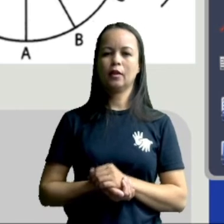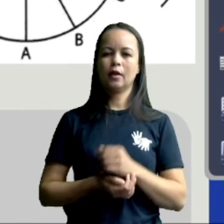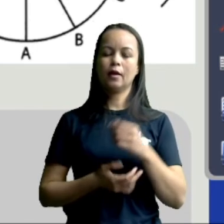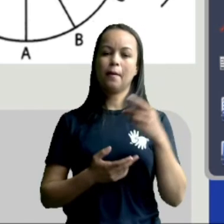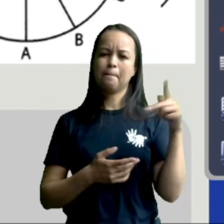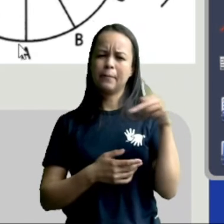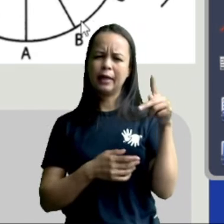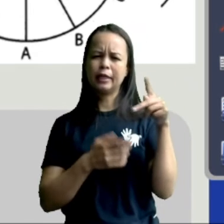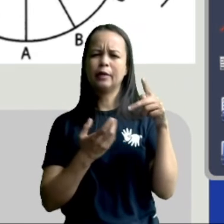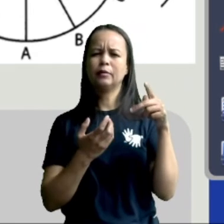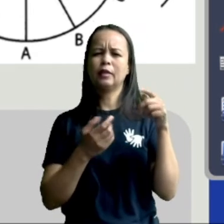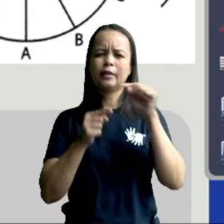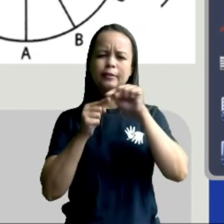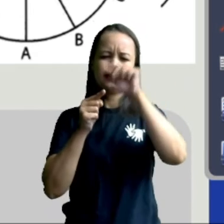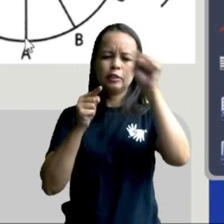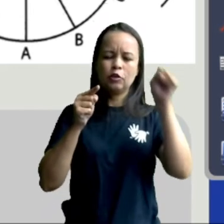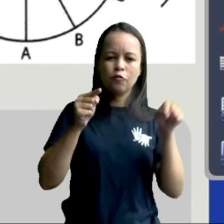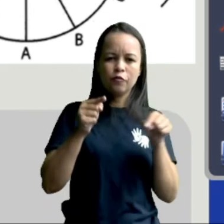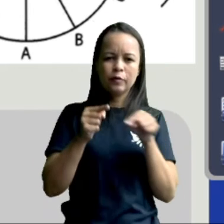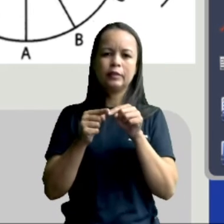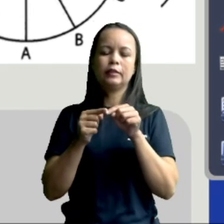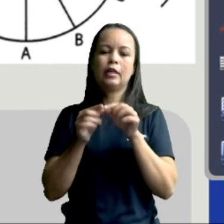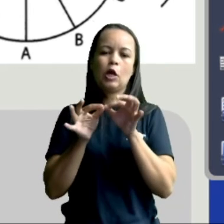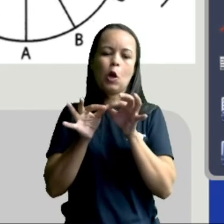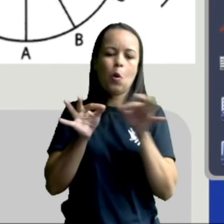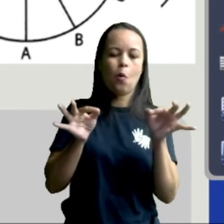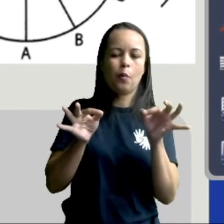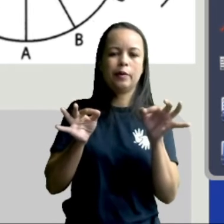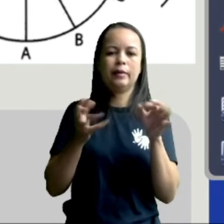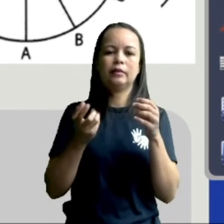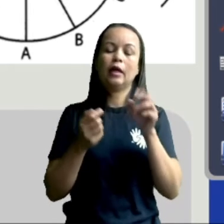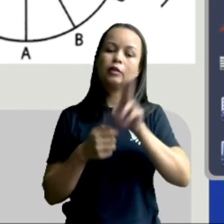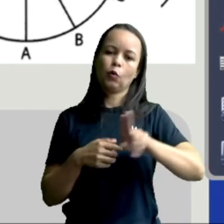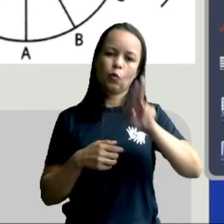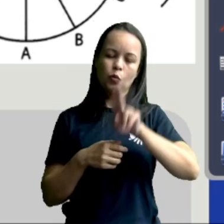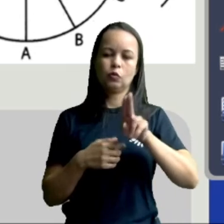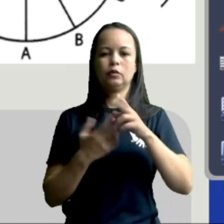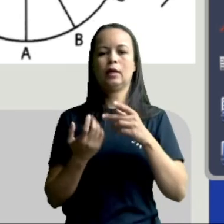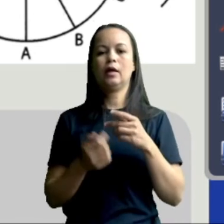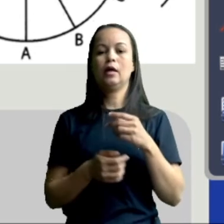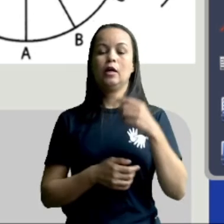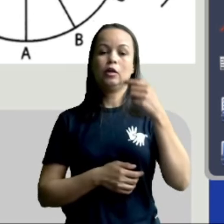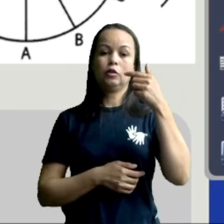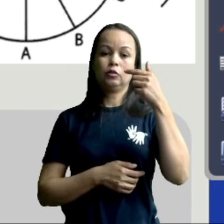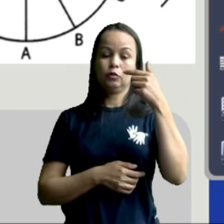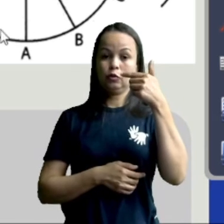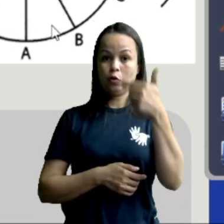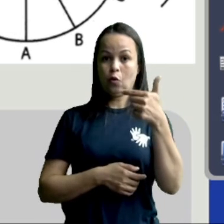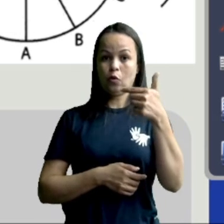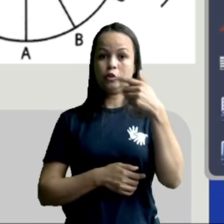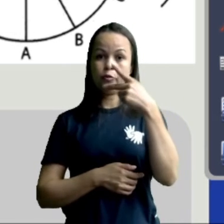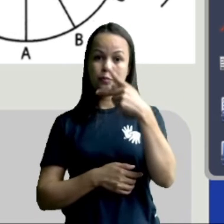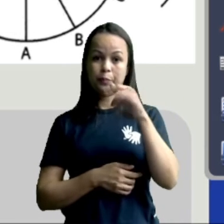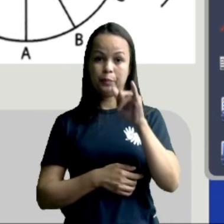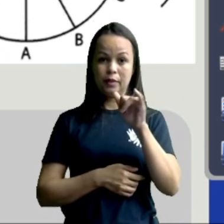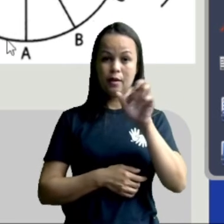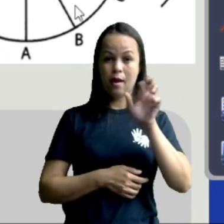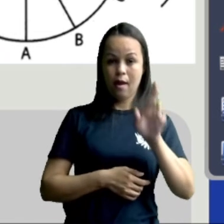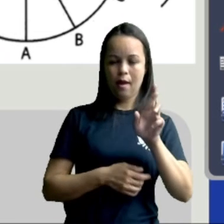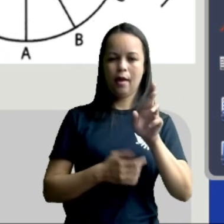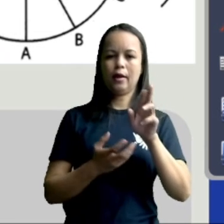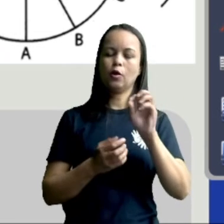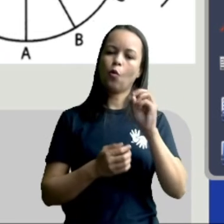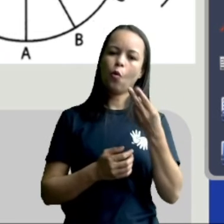perímetro da circunferência, que a gente chama de comprimento da circunferência, a gente usa aquela formulazinha. 2πr é o perímetro